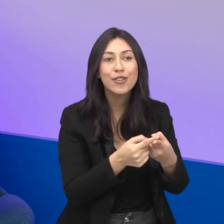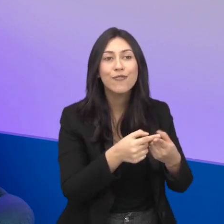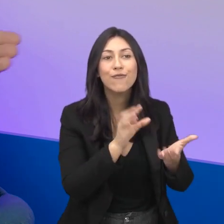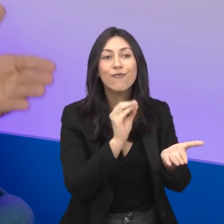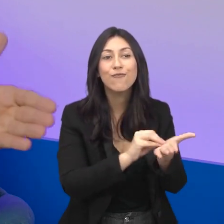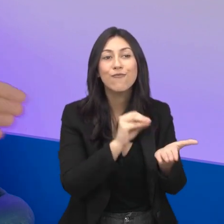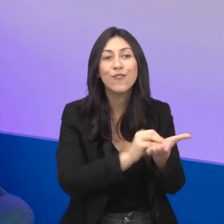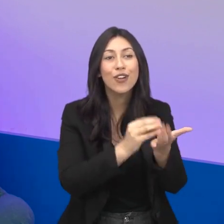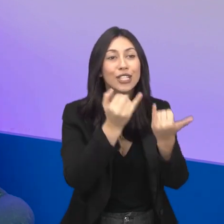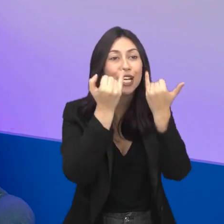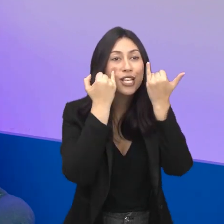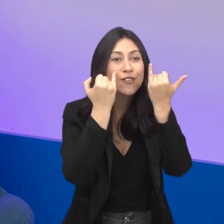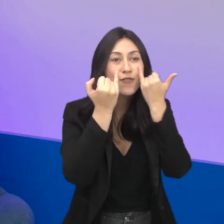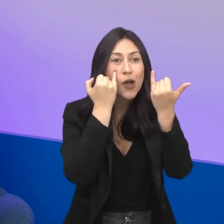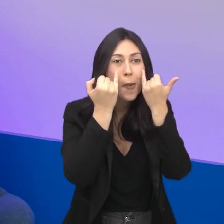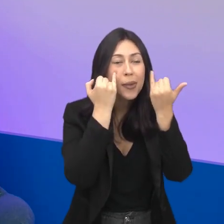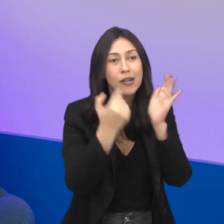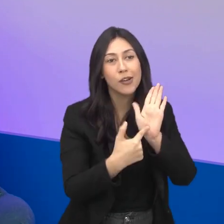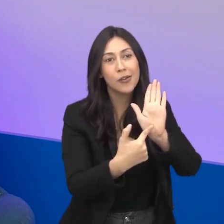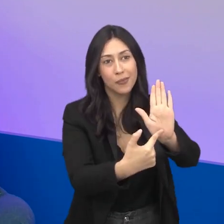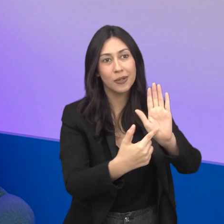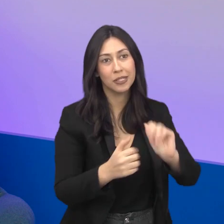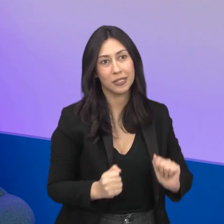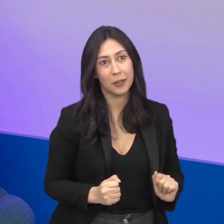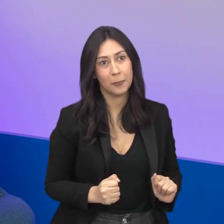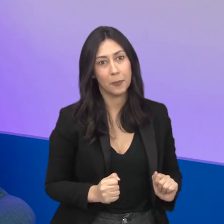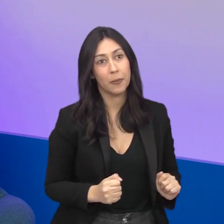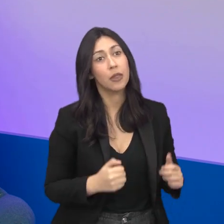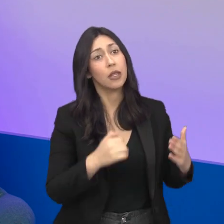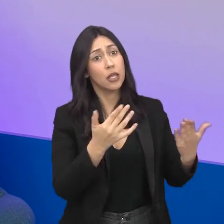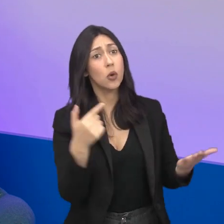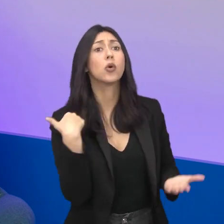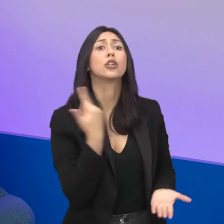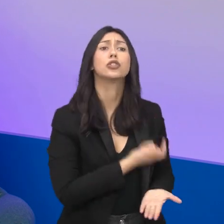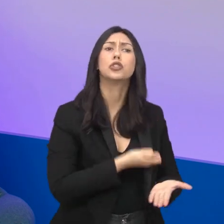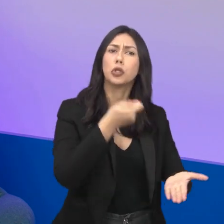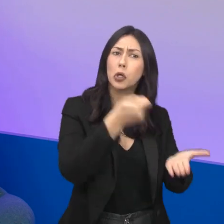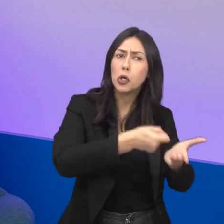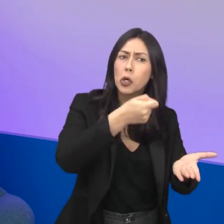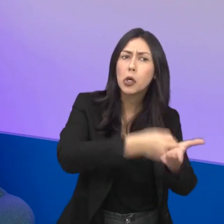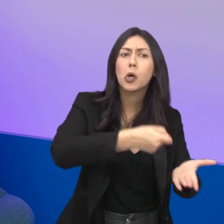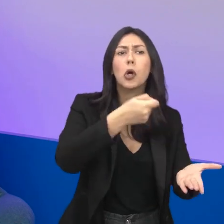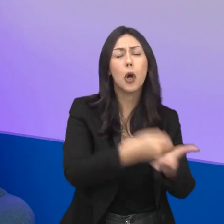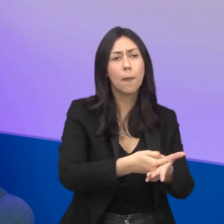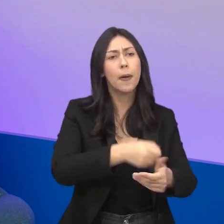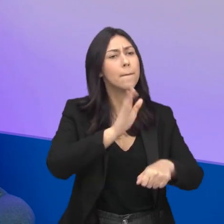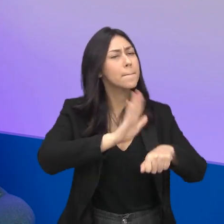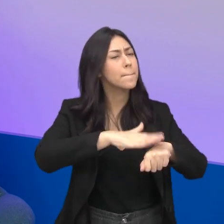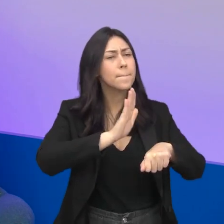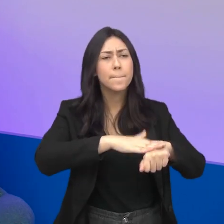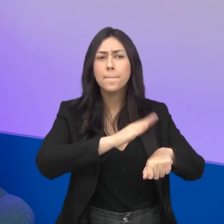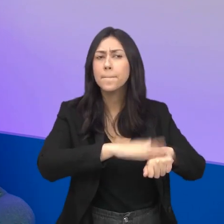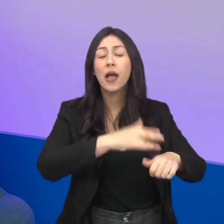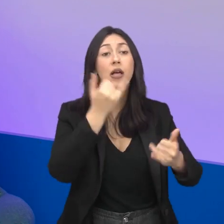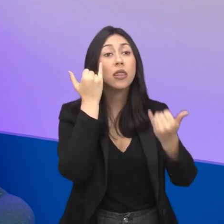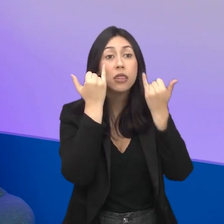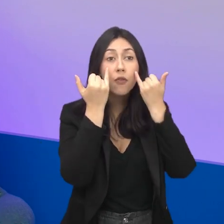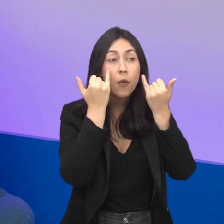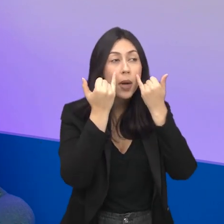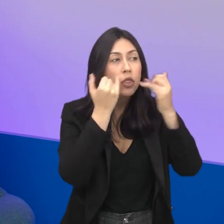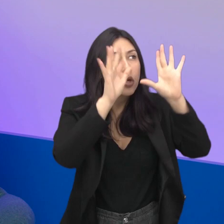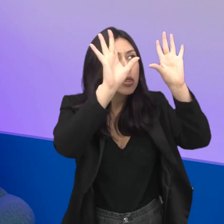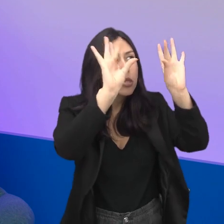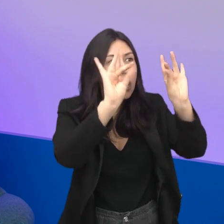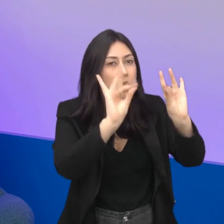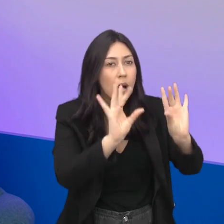a devida transparência no processo público, né? Então a gente trabalha muito para ampliar a transparência da